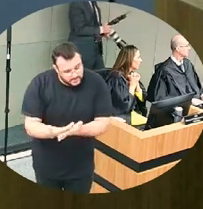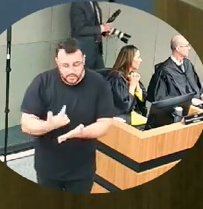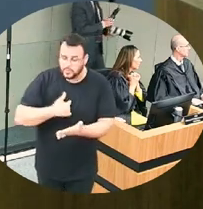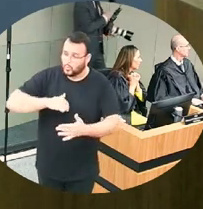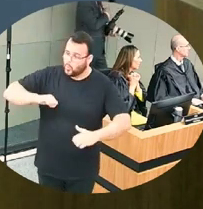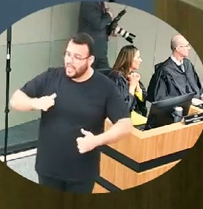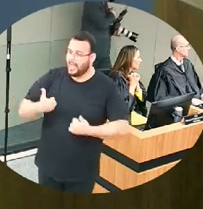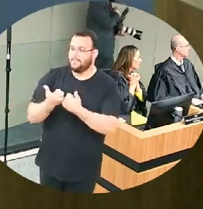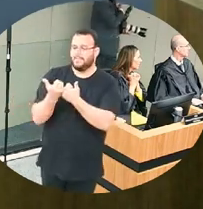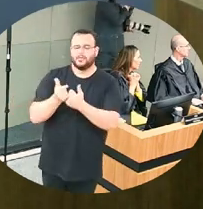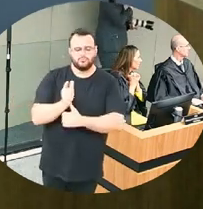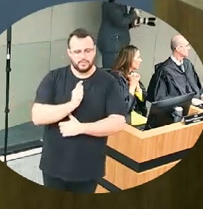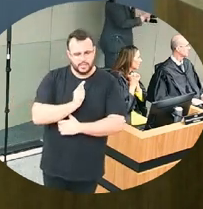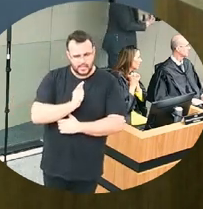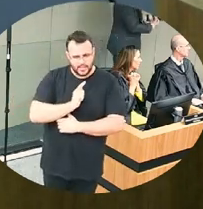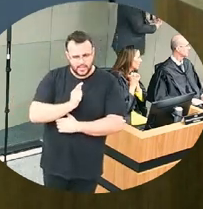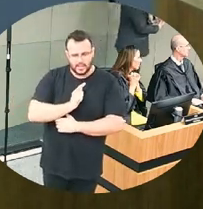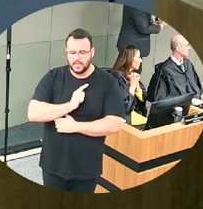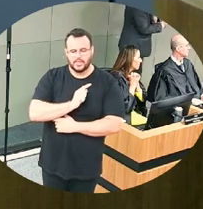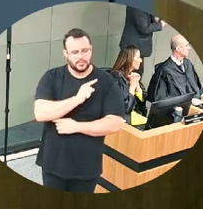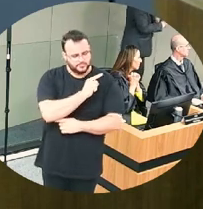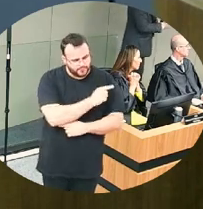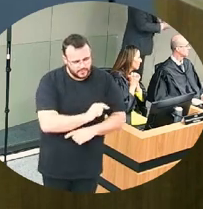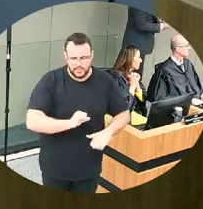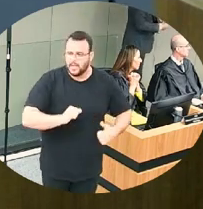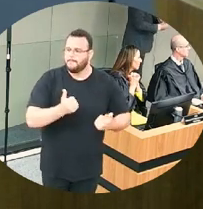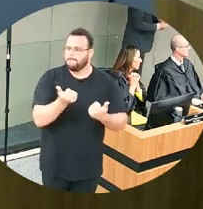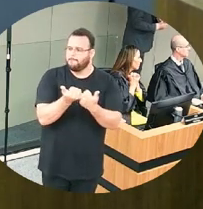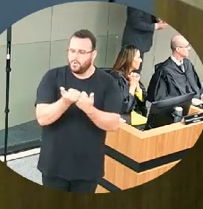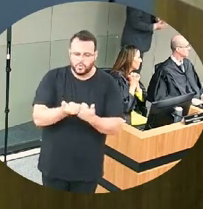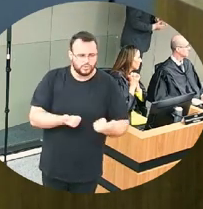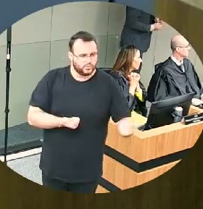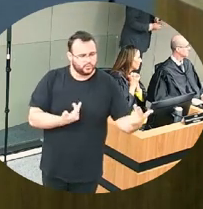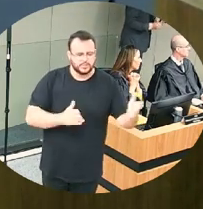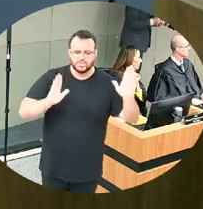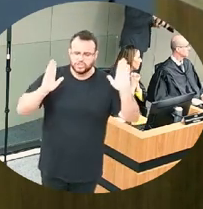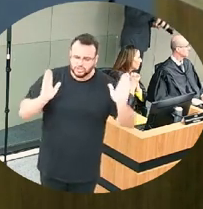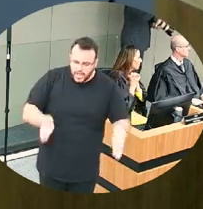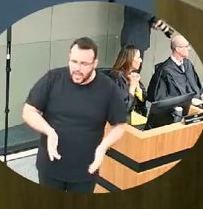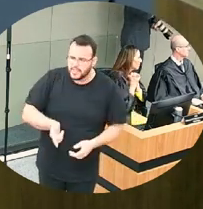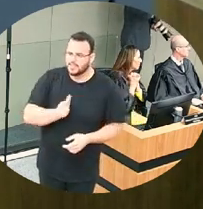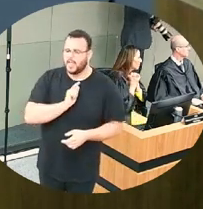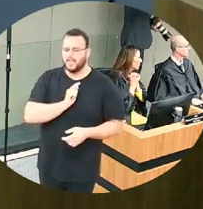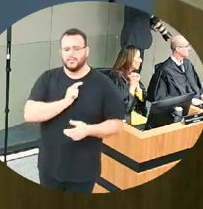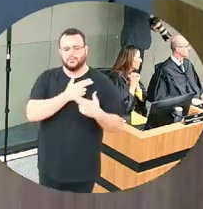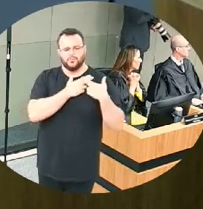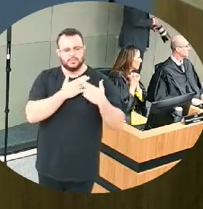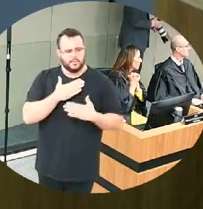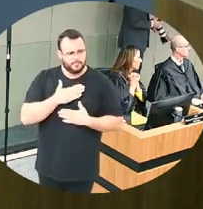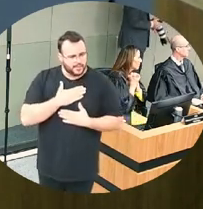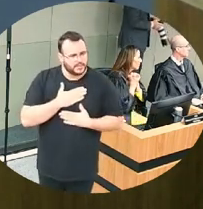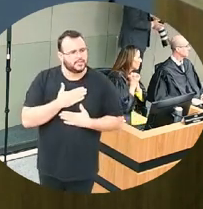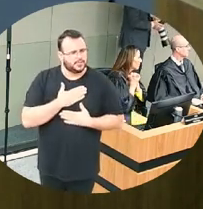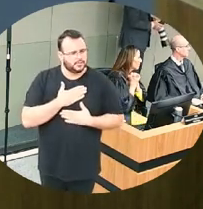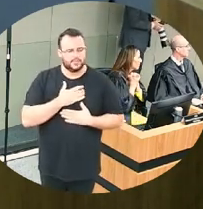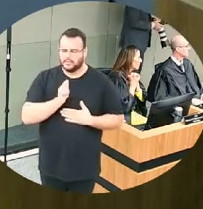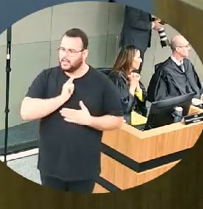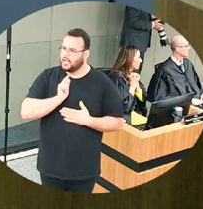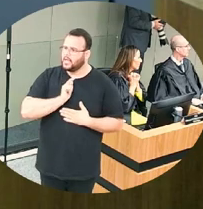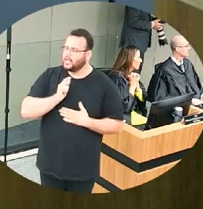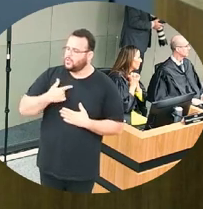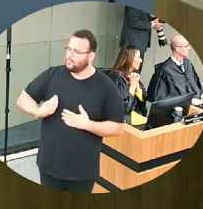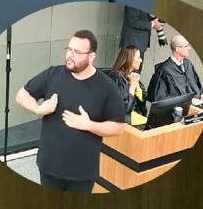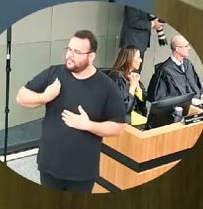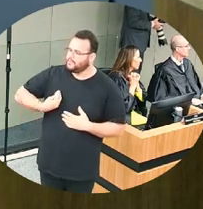eu terei o apoio Incondicional de vossa excelência como o senhor já tem o meu compromisso de que